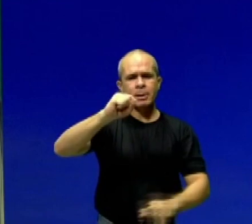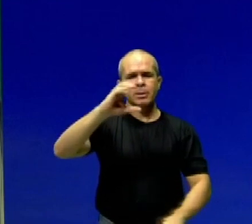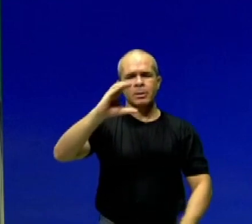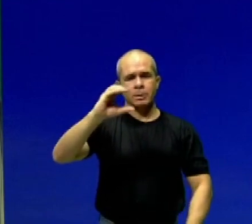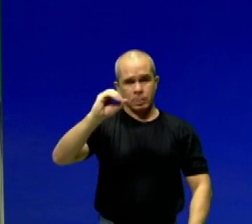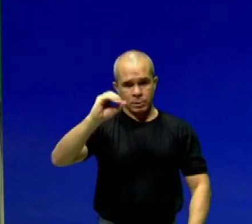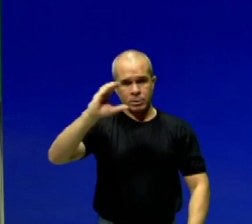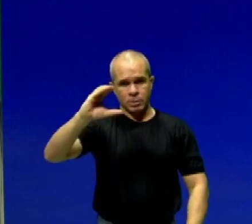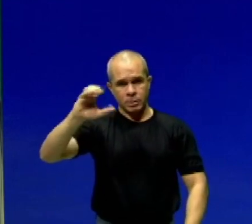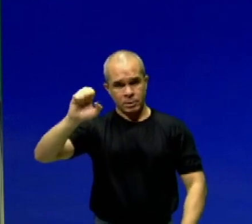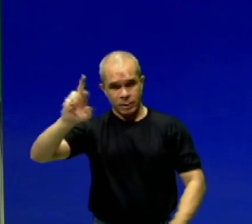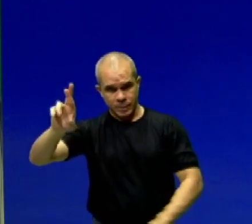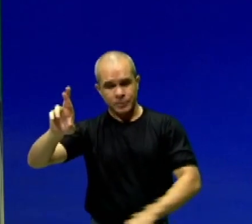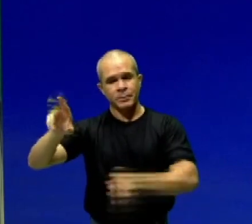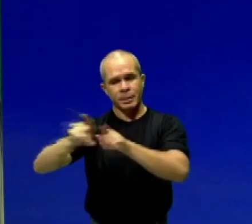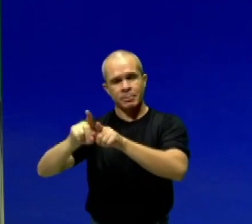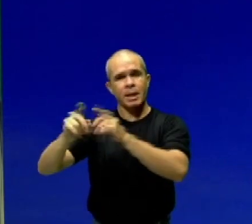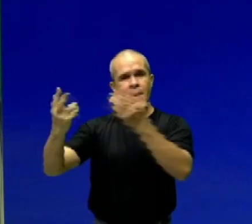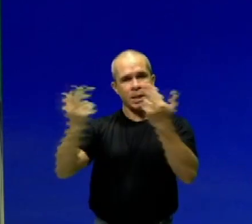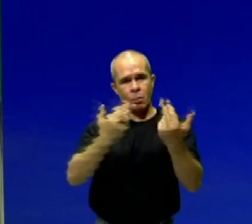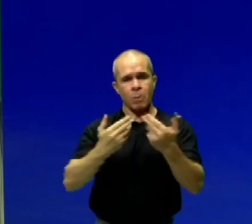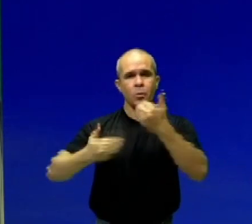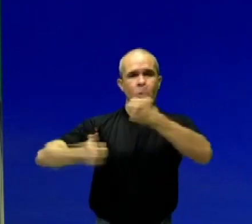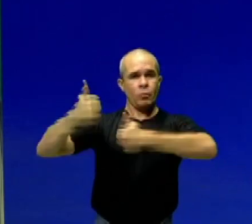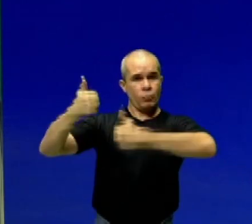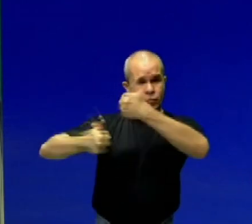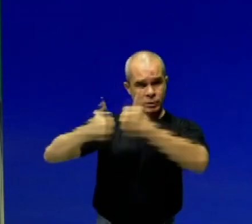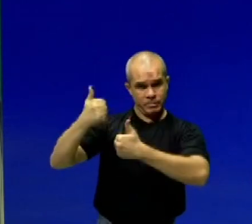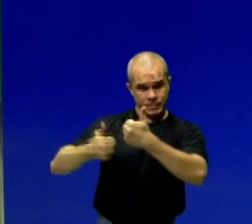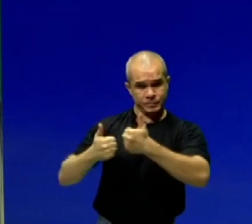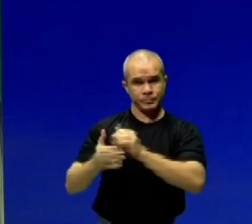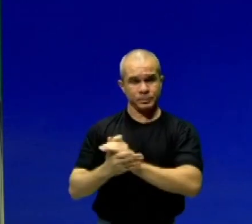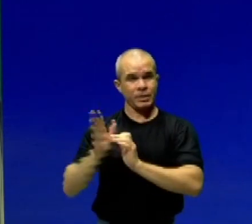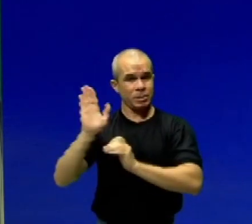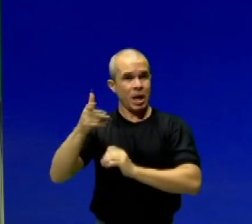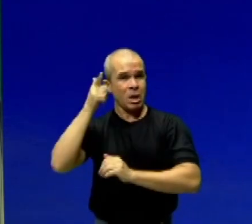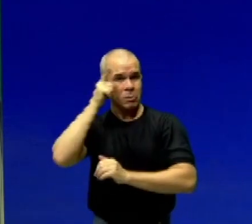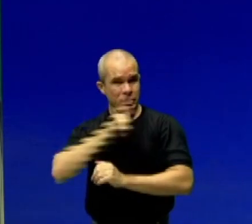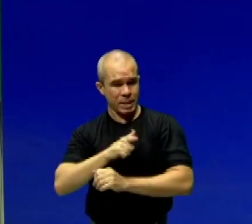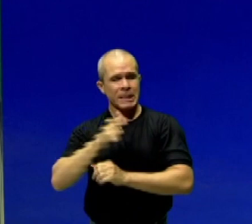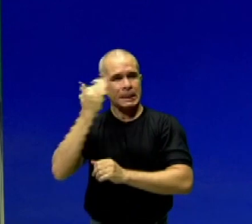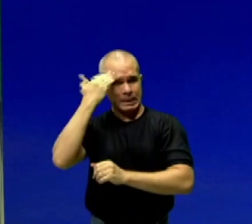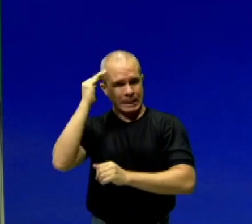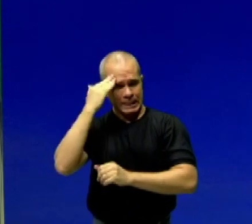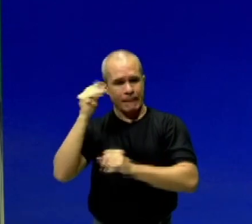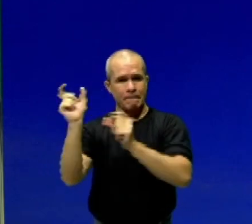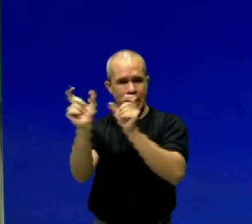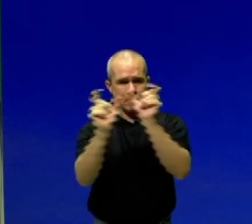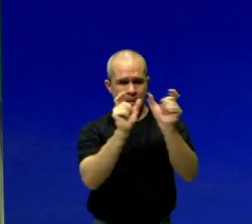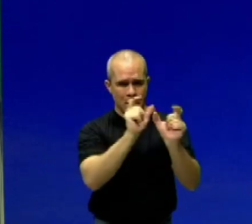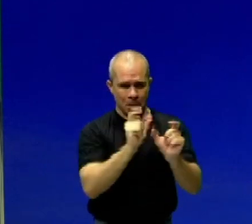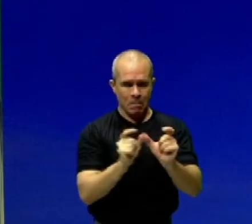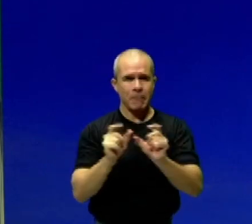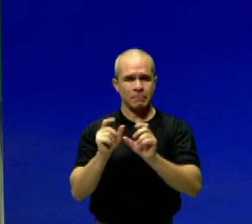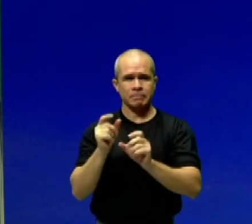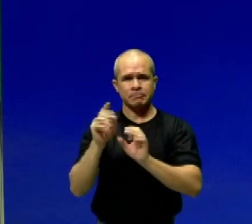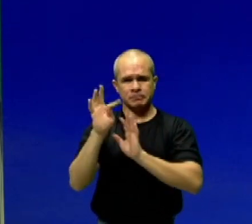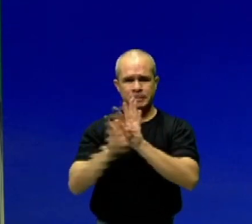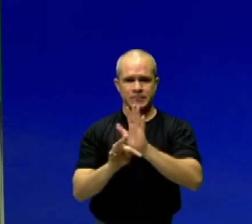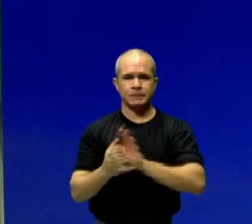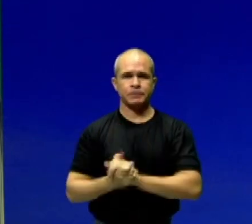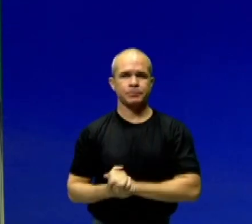Que aí aparece futebol. Aparece ou não aparece? Então, vocês conseguem entender aqui muita parte das palavras.